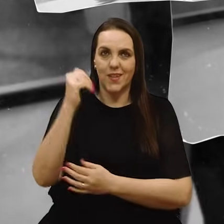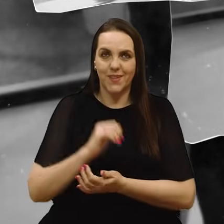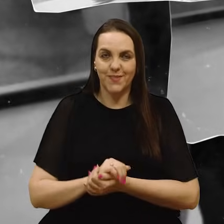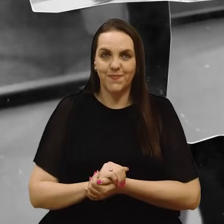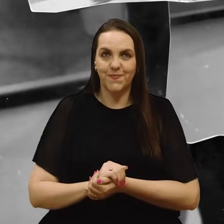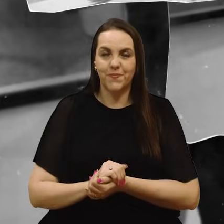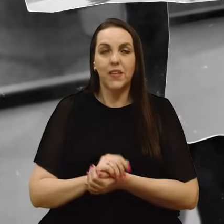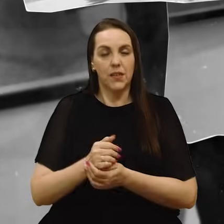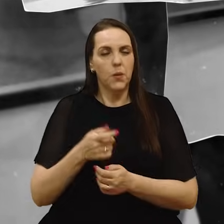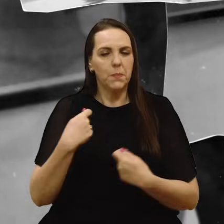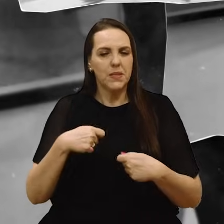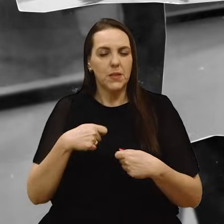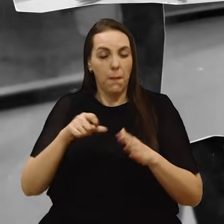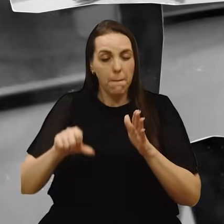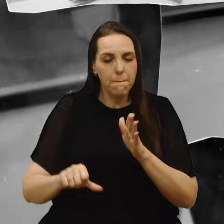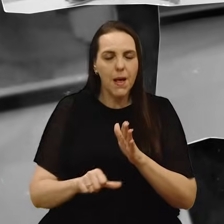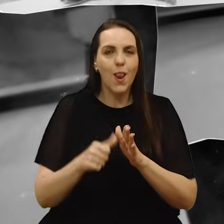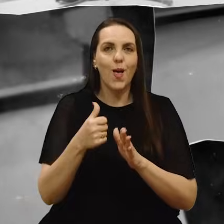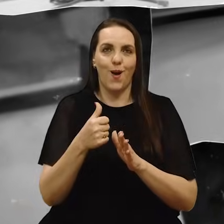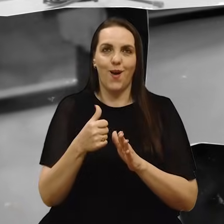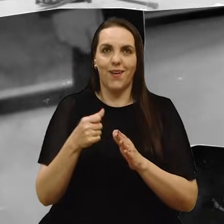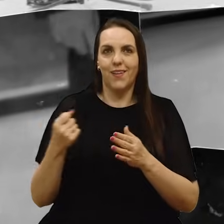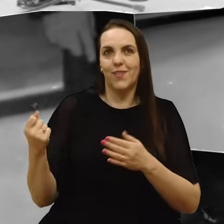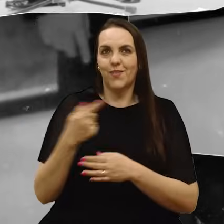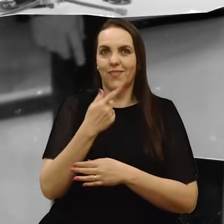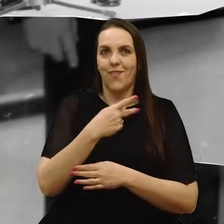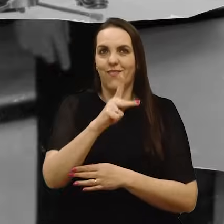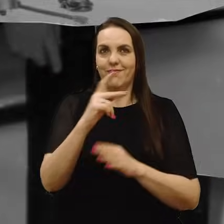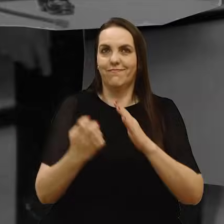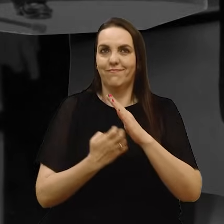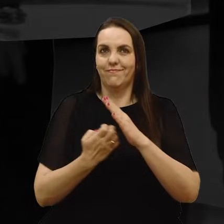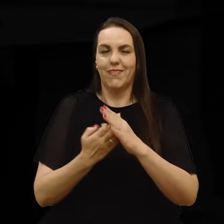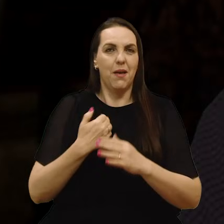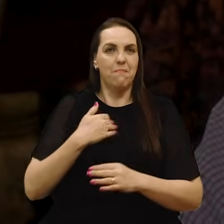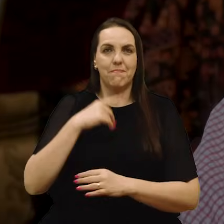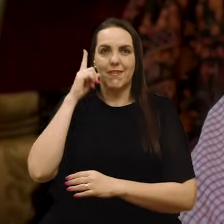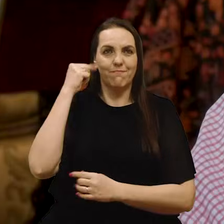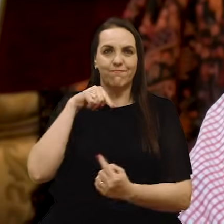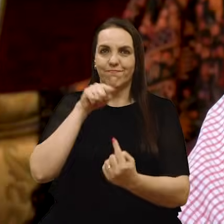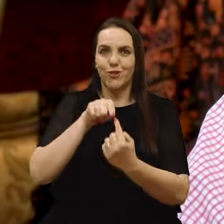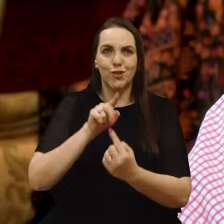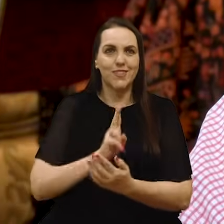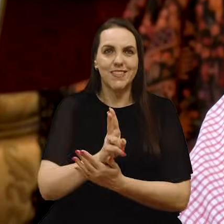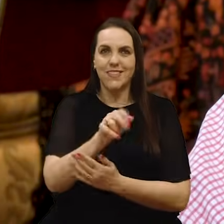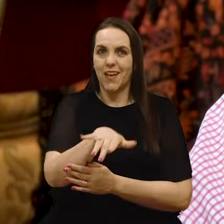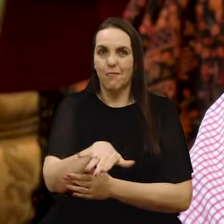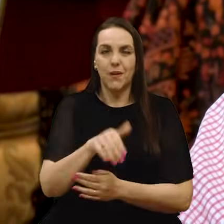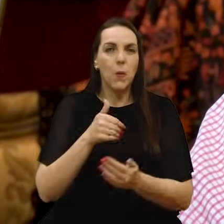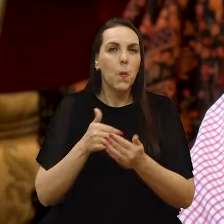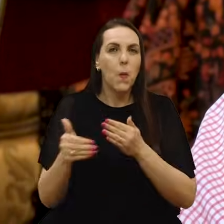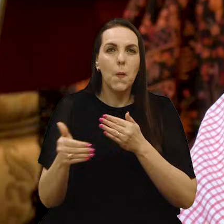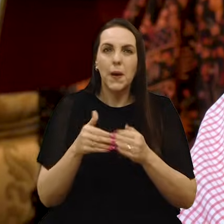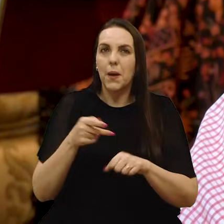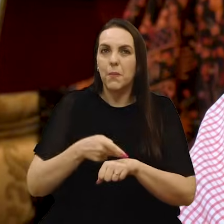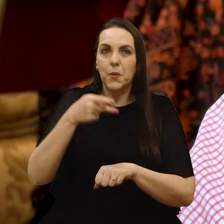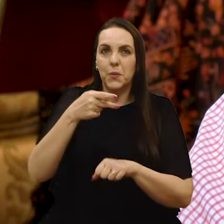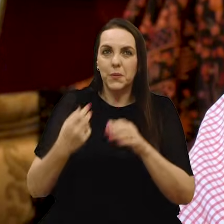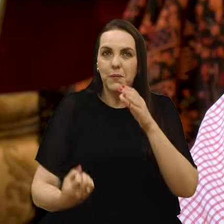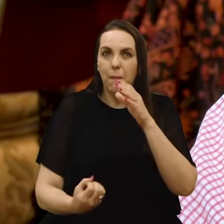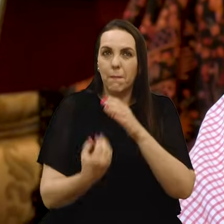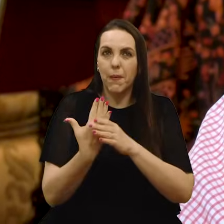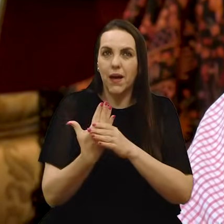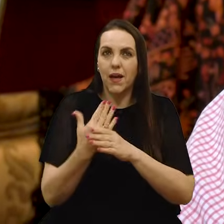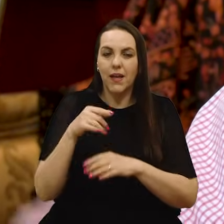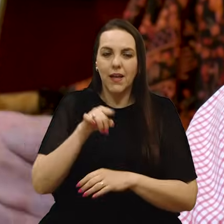dúvida nenhuma, sucesso. Então, nós precisamos ser melhor que os outros. Isso sempre foi a minha ideia. Qualquer produto que